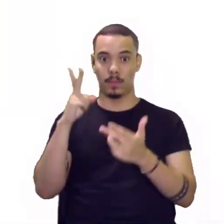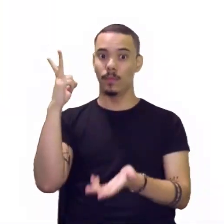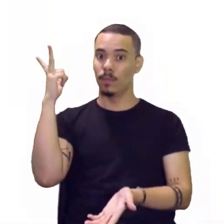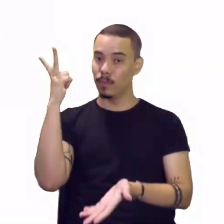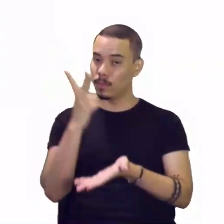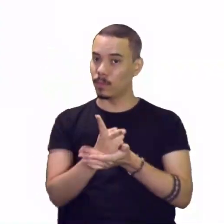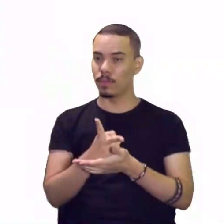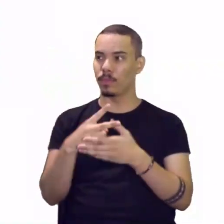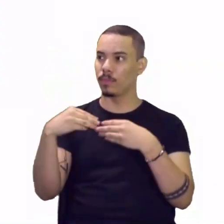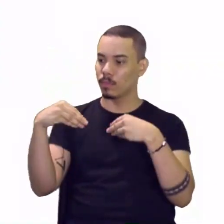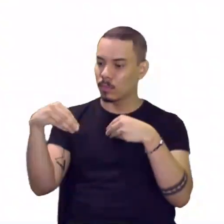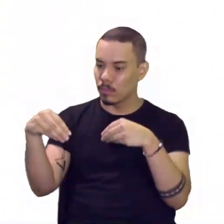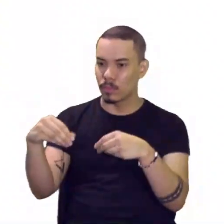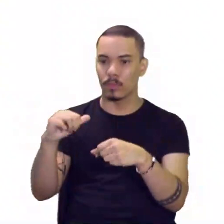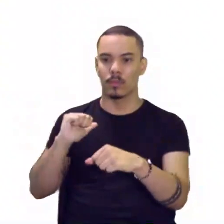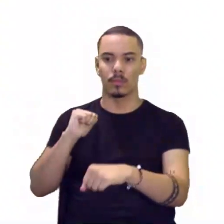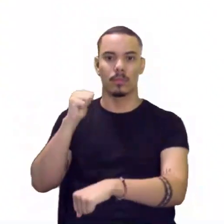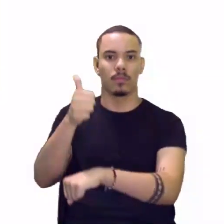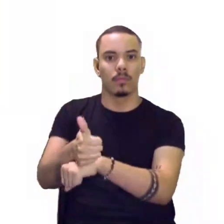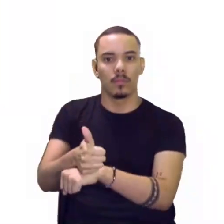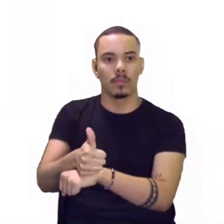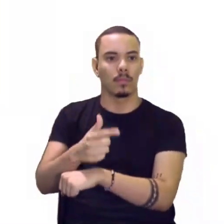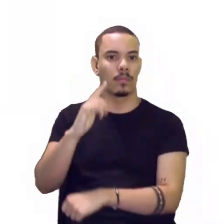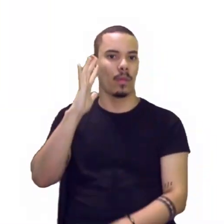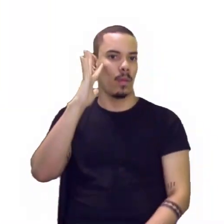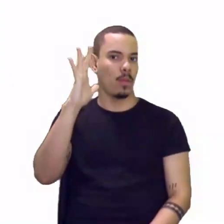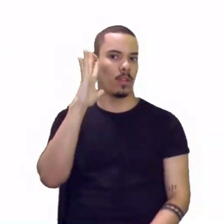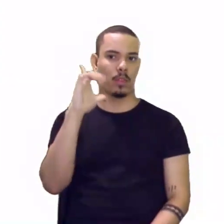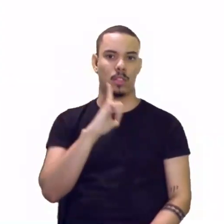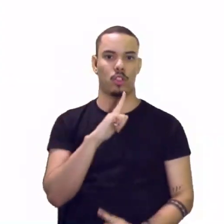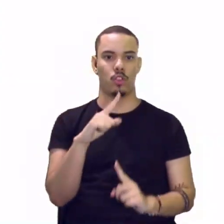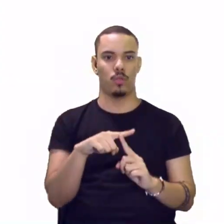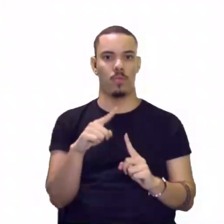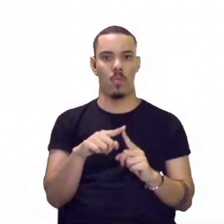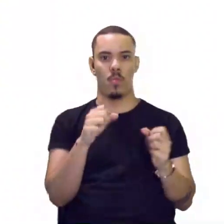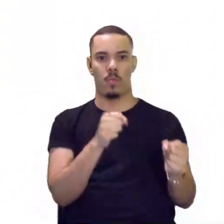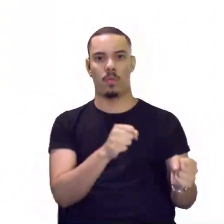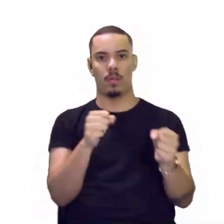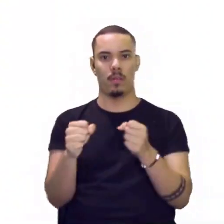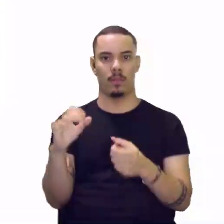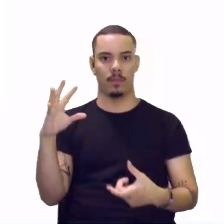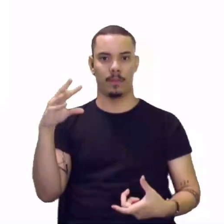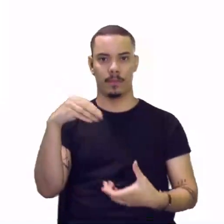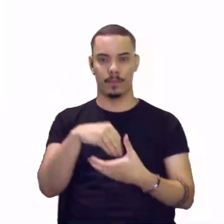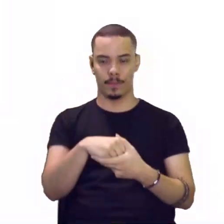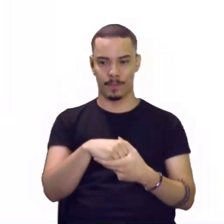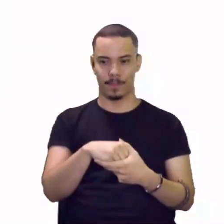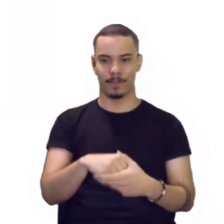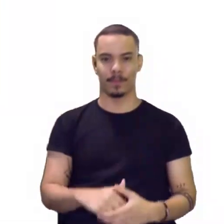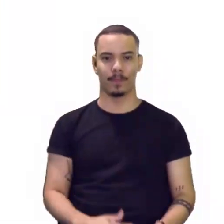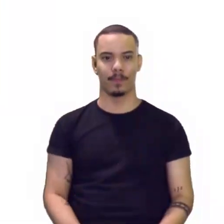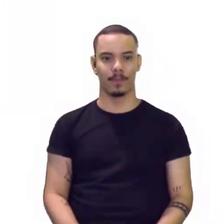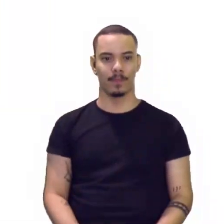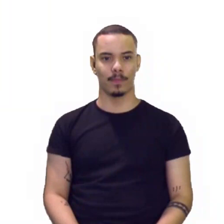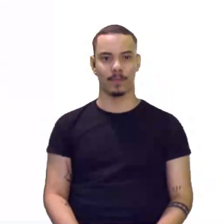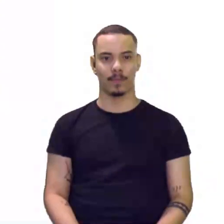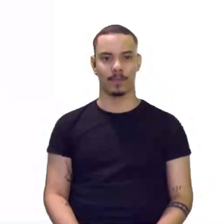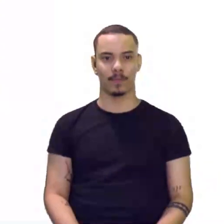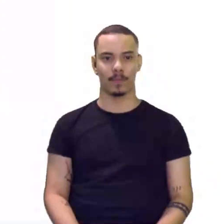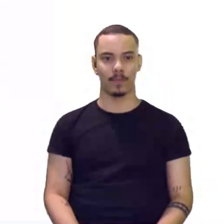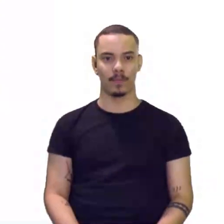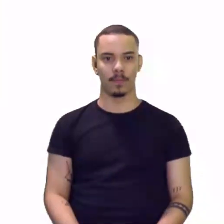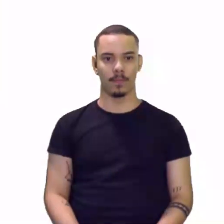geralmente, qualquer território que você imagine, está relacionado a algum tipo de poder sobre ele, ok? Muito bem. É isso aí. Vamos